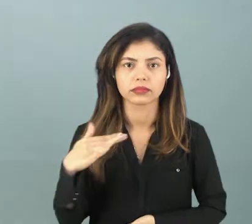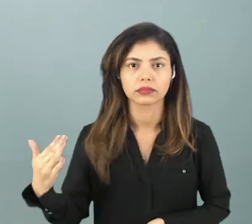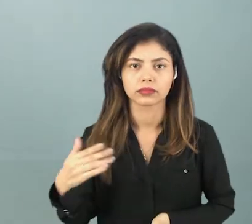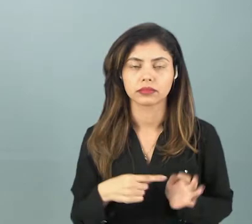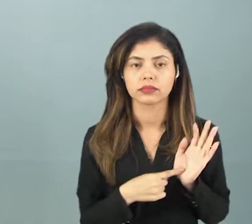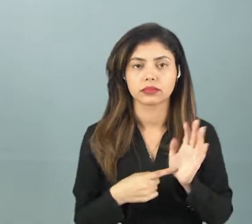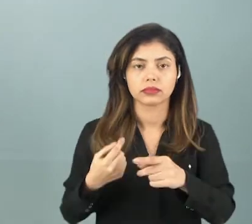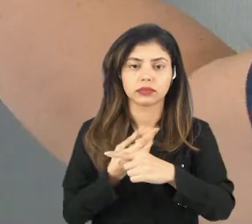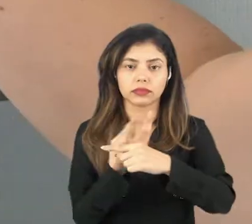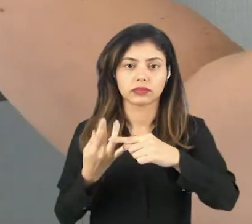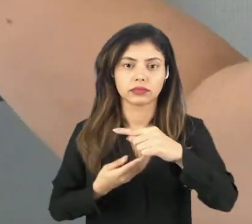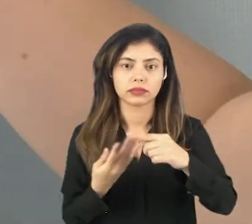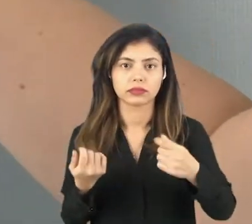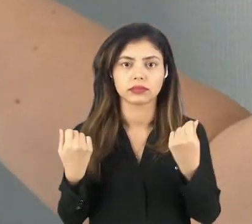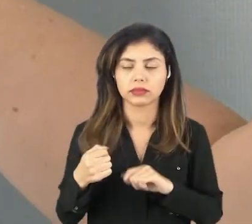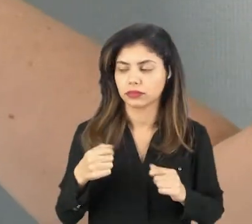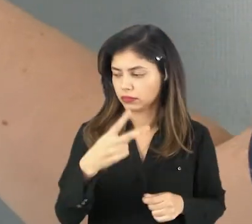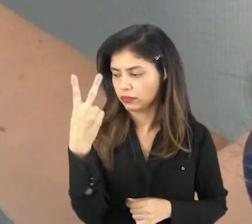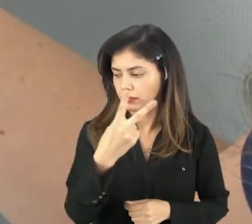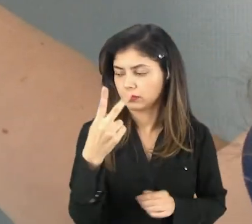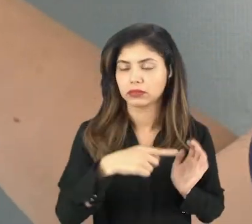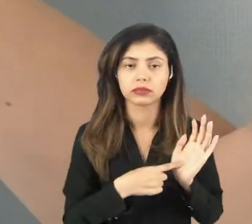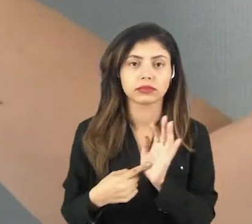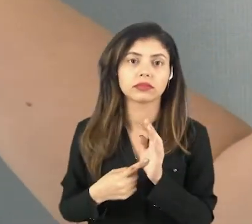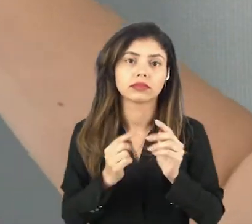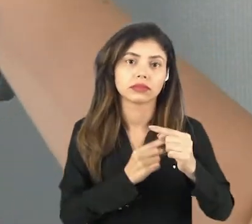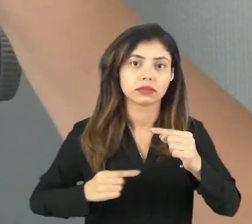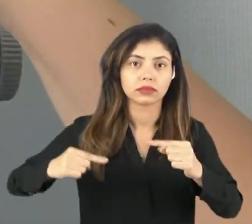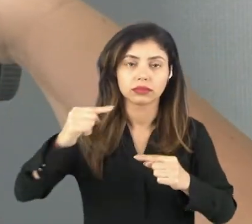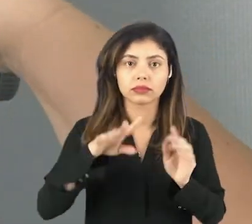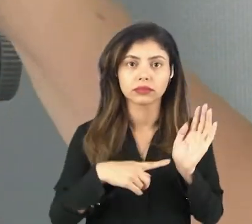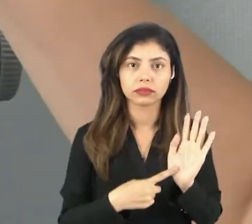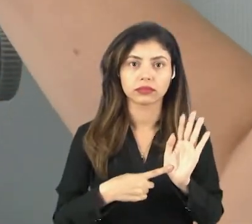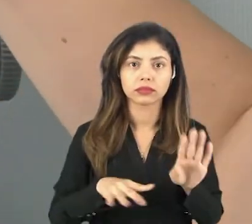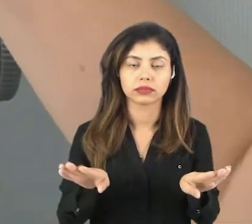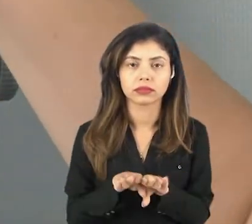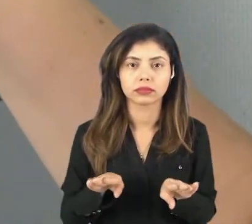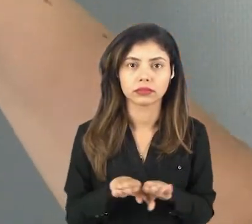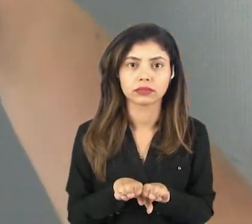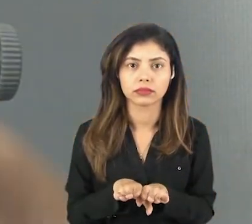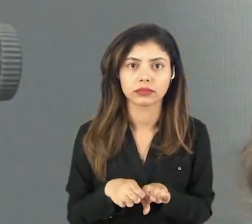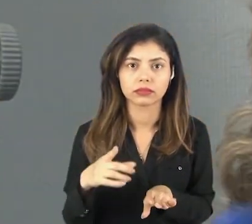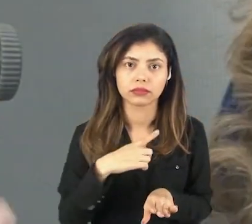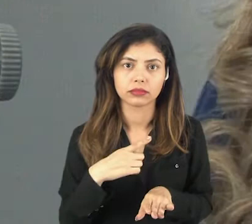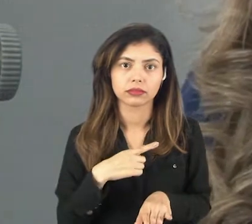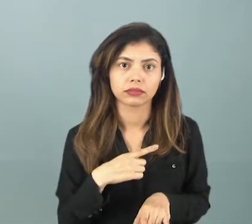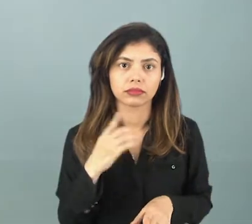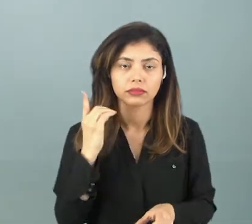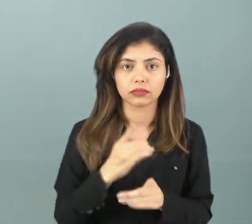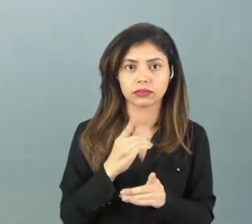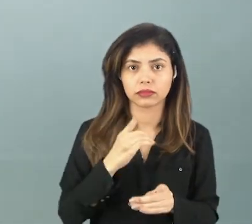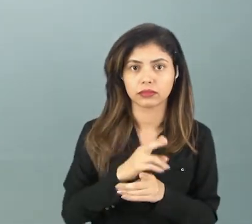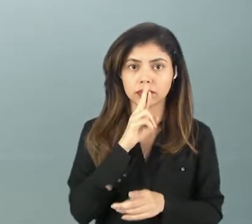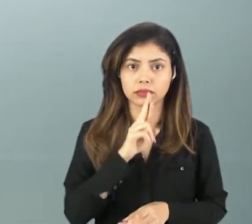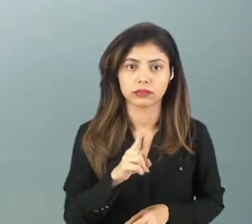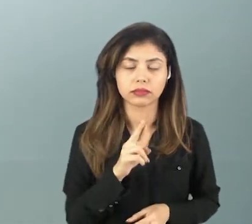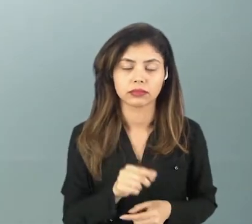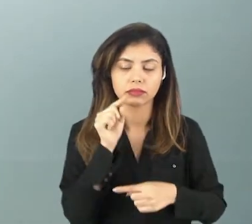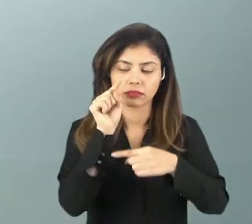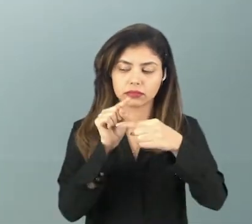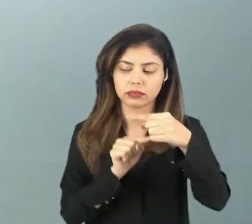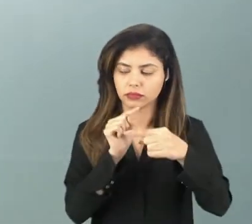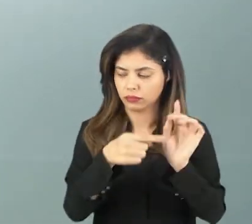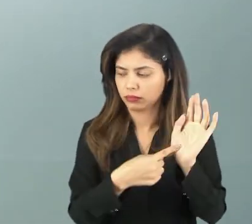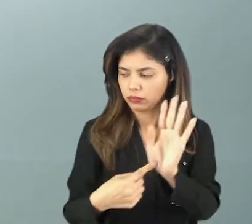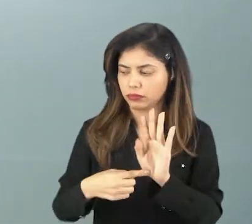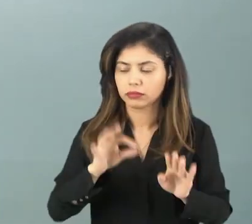fazer a fração, né, a gente vai pôr o 2 sobre 4. E aí, para mim encontrar a resposta, eu vou ter que simplificar. Vou ter que